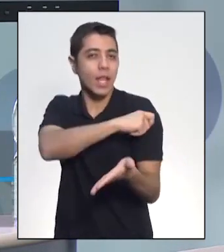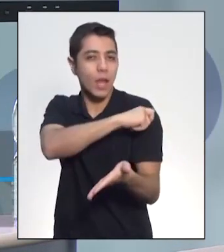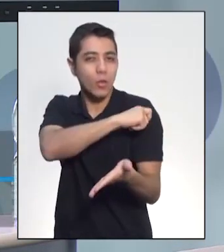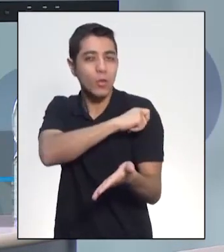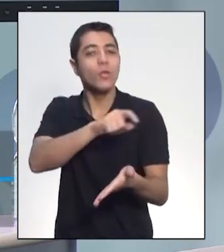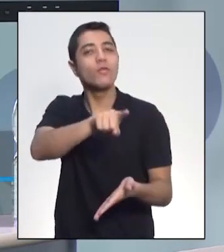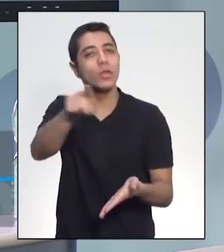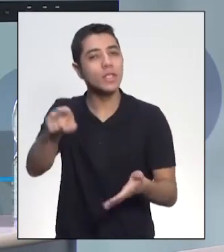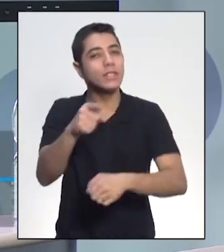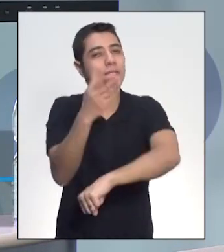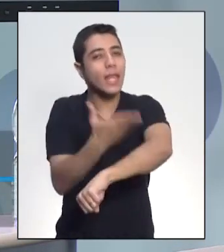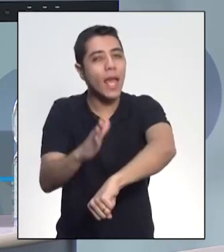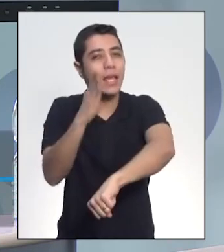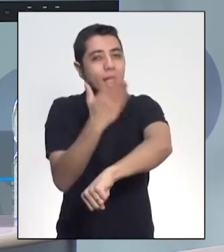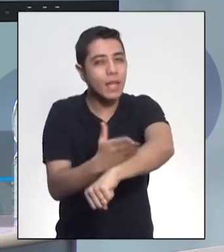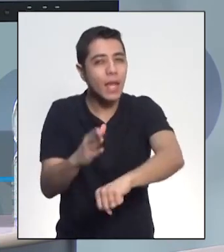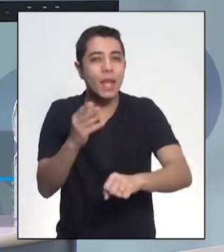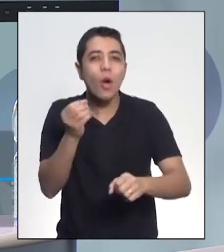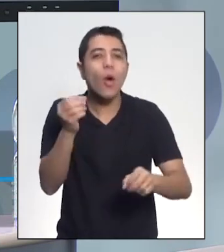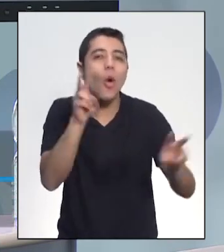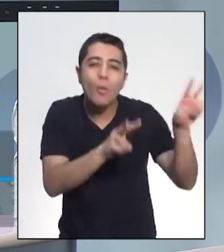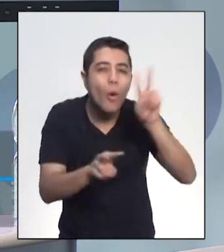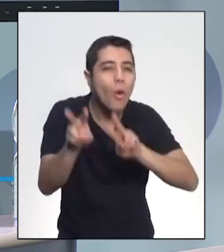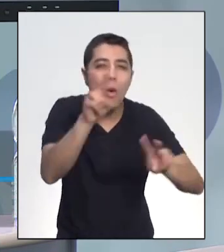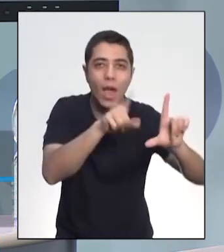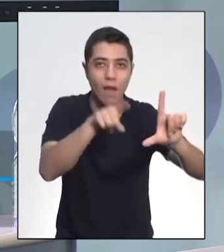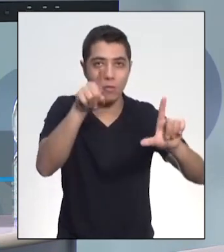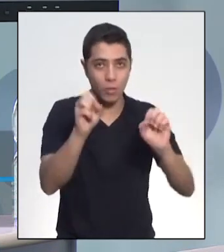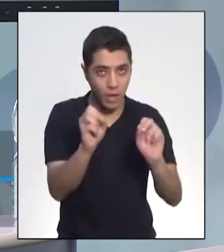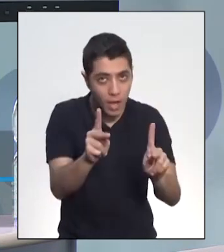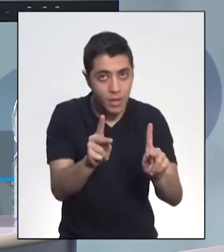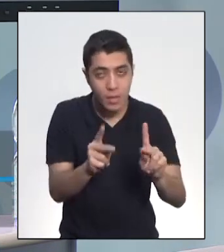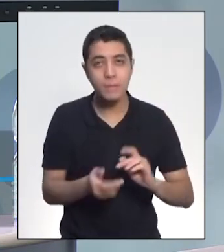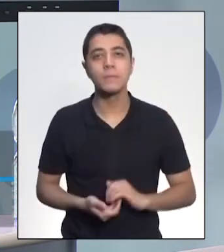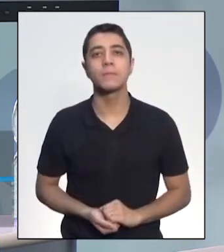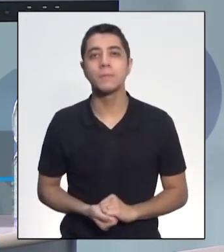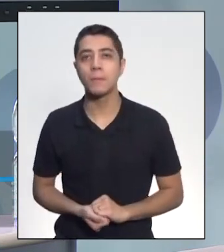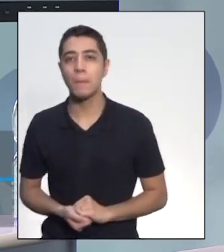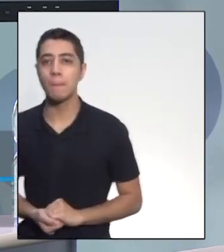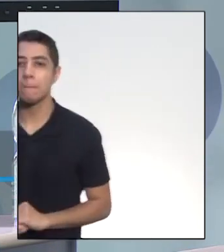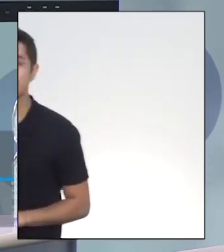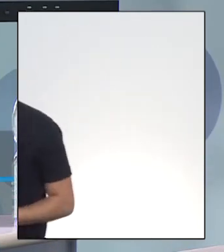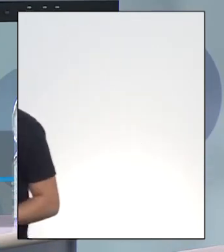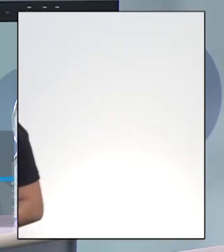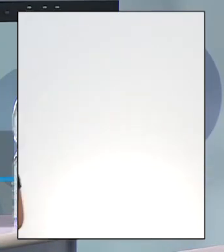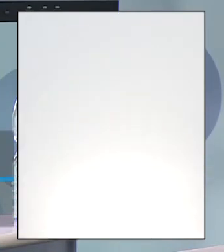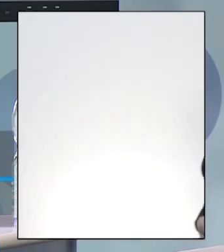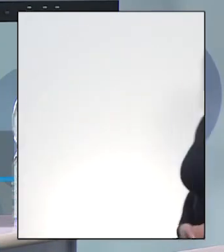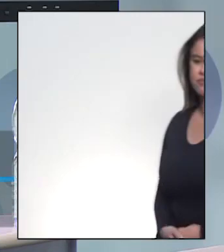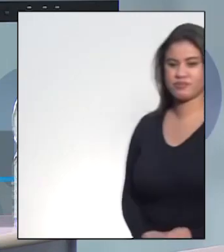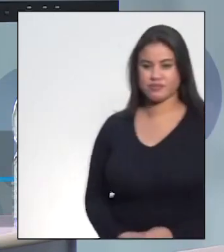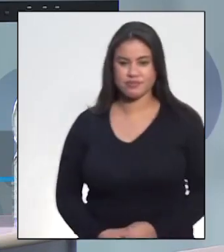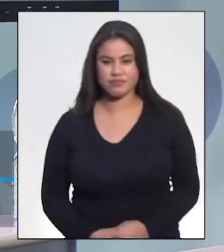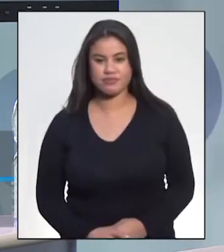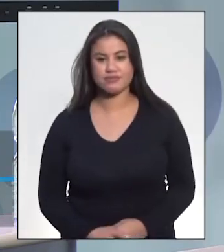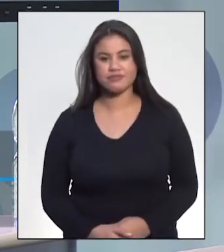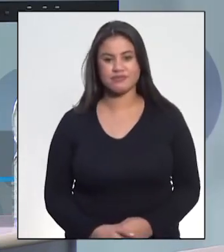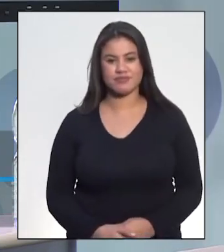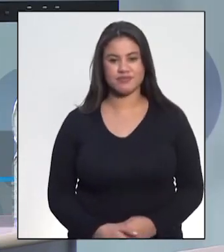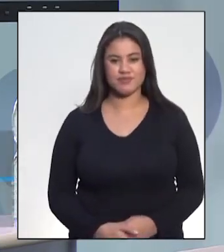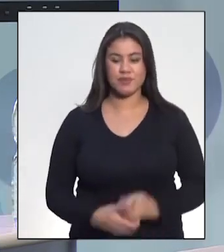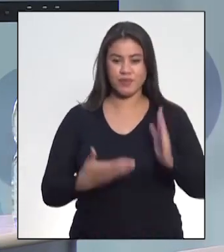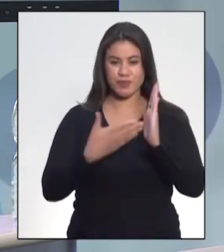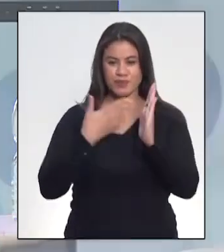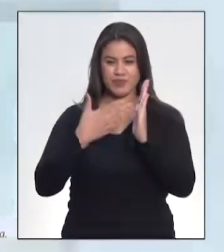vocês poderem treinar observação de gráfico, tá bom? Próxima atividade aí, por favor, na tela. É do caderno